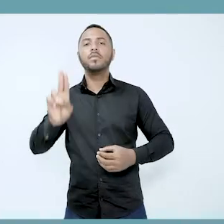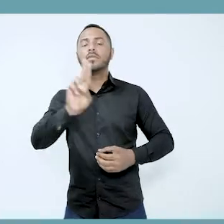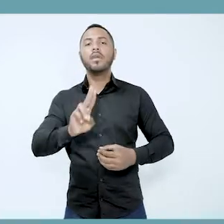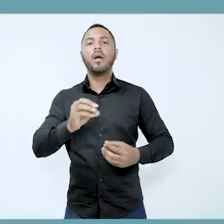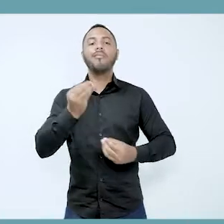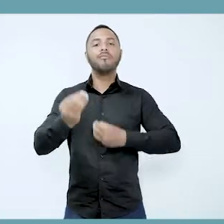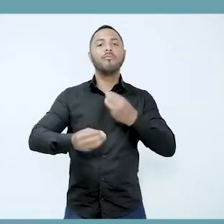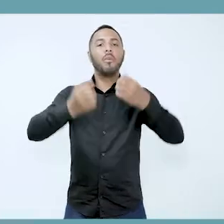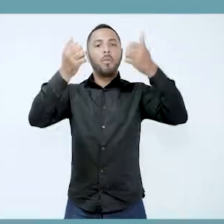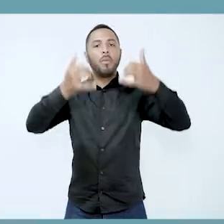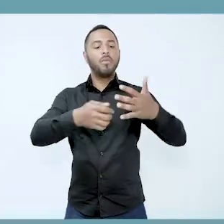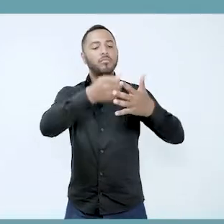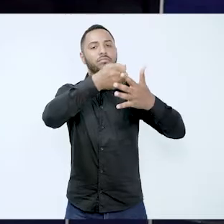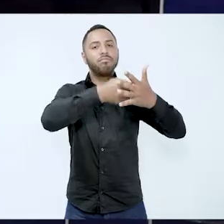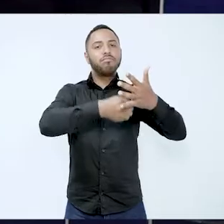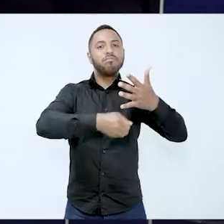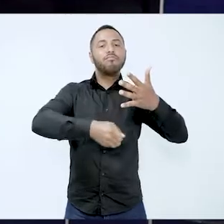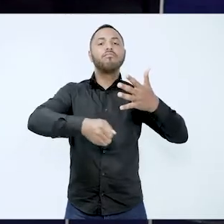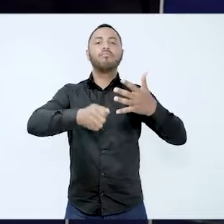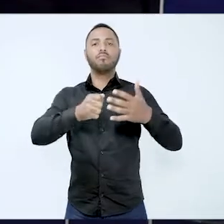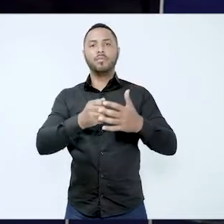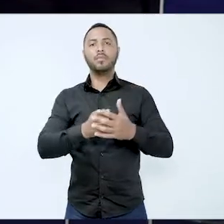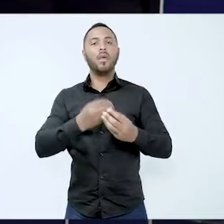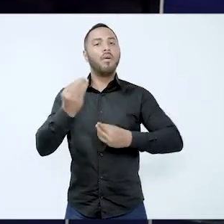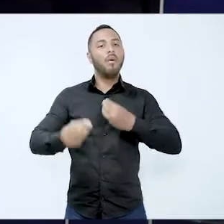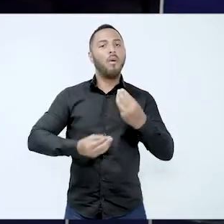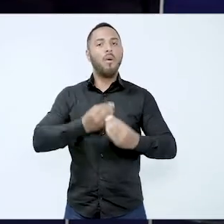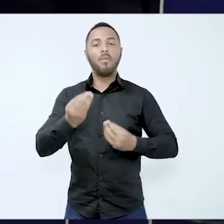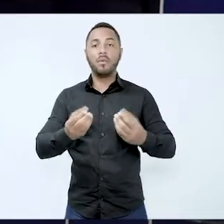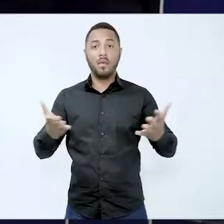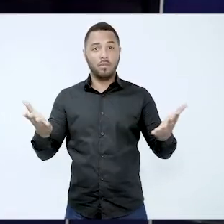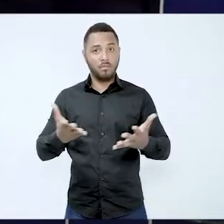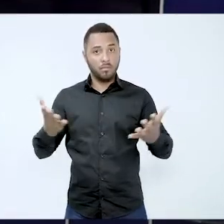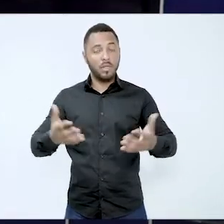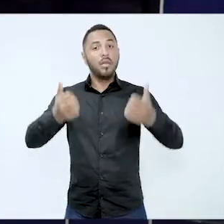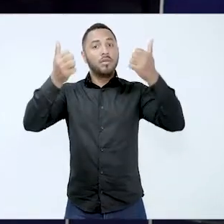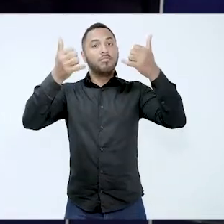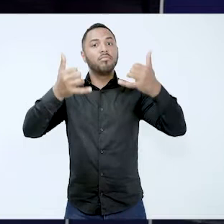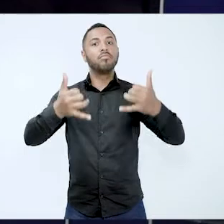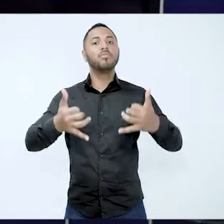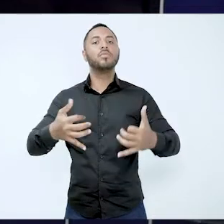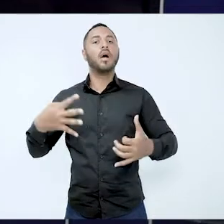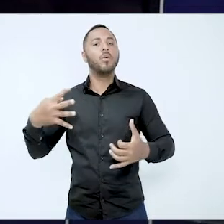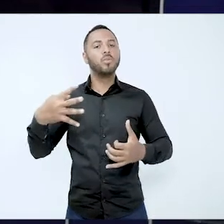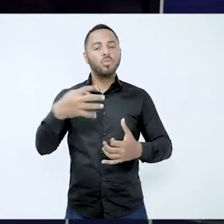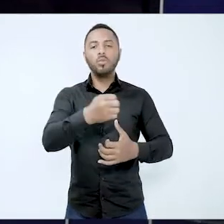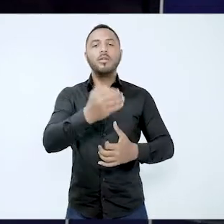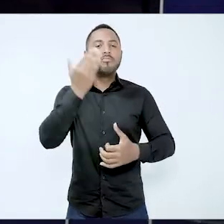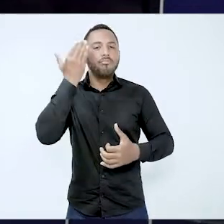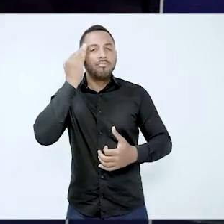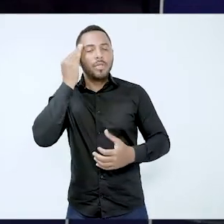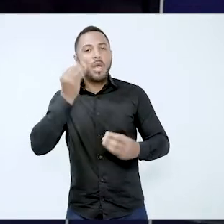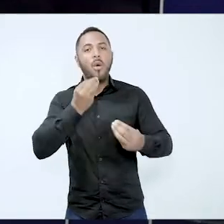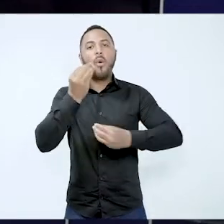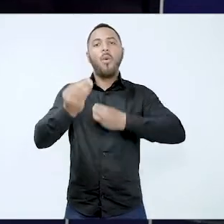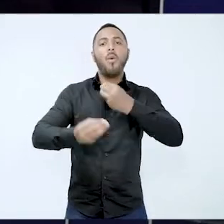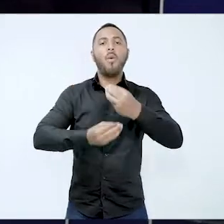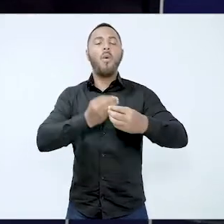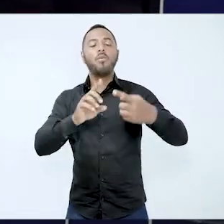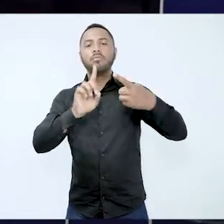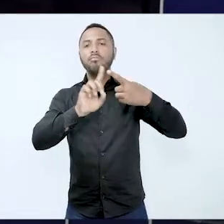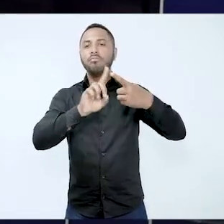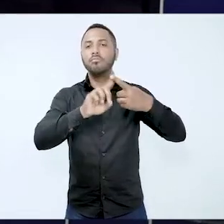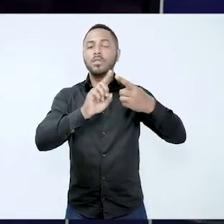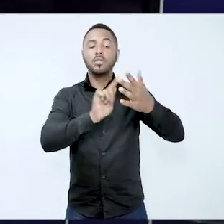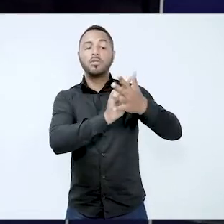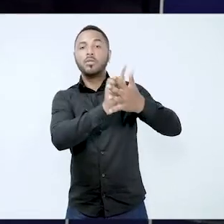esse gênero textual? Na aula de hoje, nós vamos discutir, nós vamos entender quais são as marcas